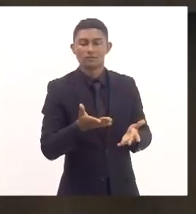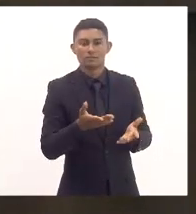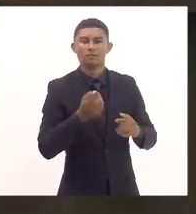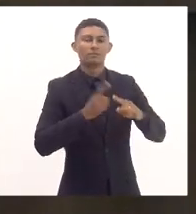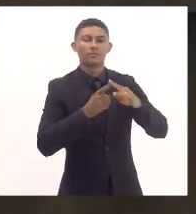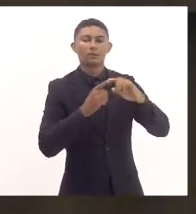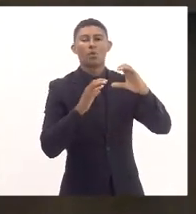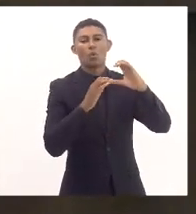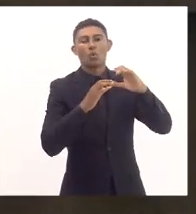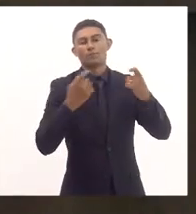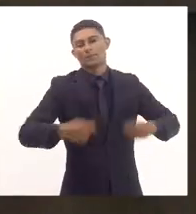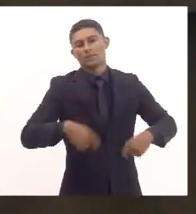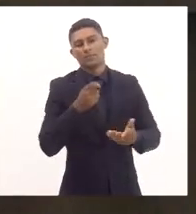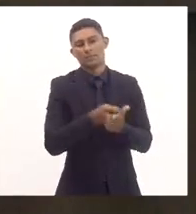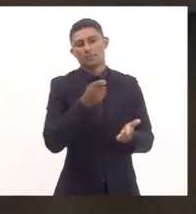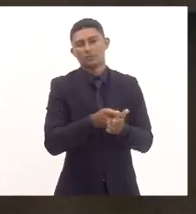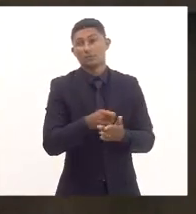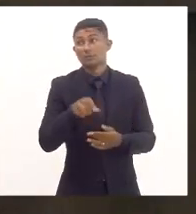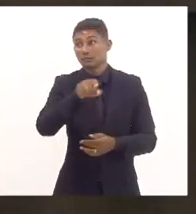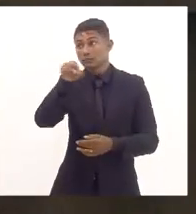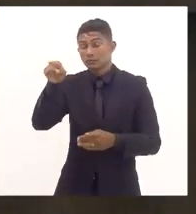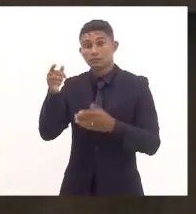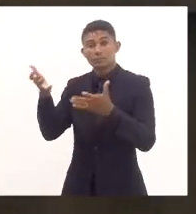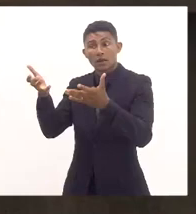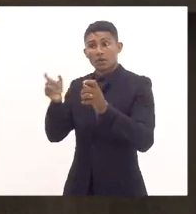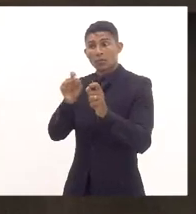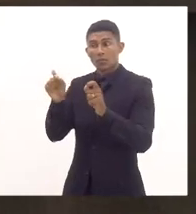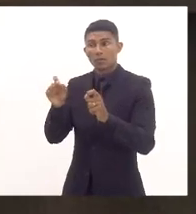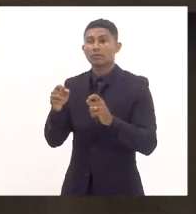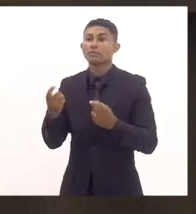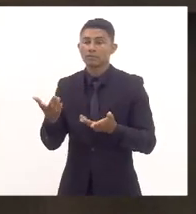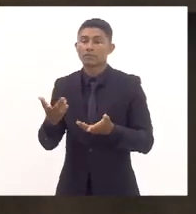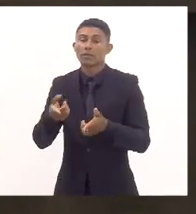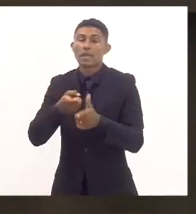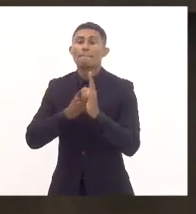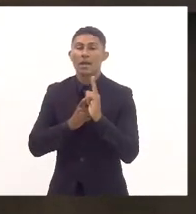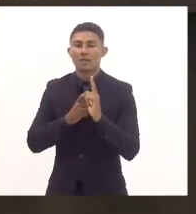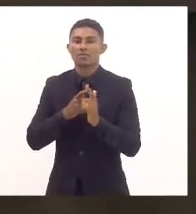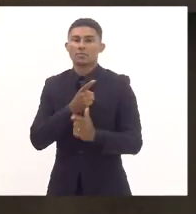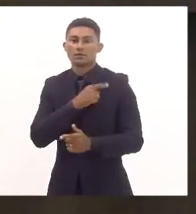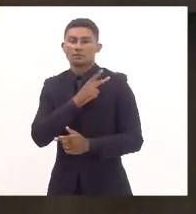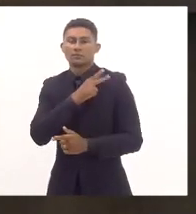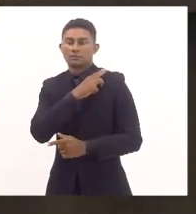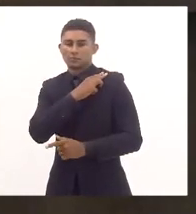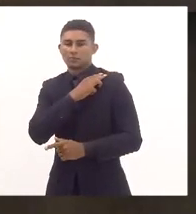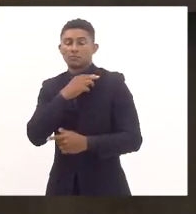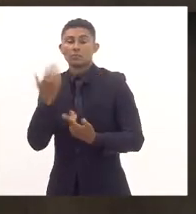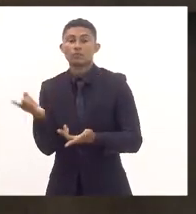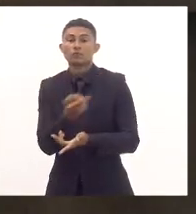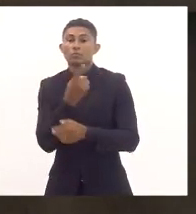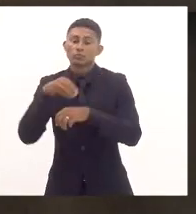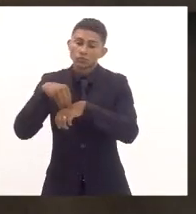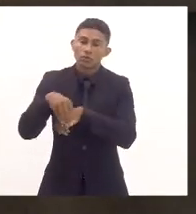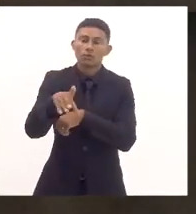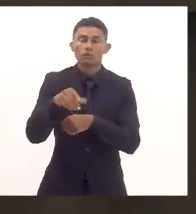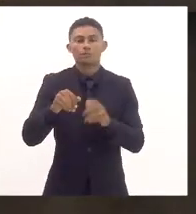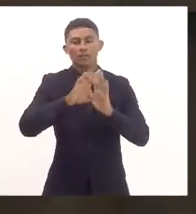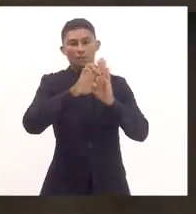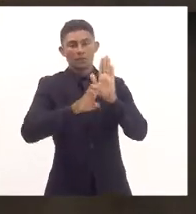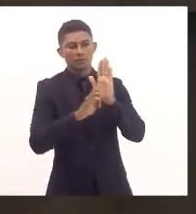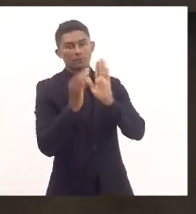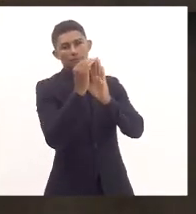para o concurso público Então o que ele quer na verdade depende da escolaridade EA Nossa sugestão é na emenda O